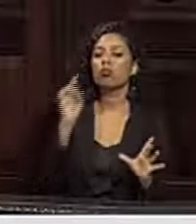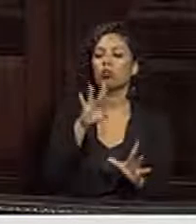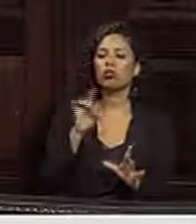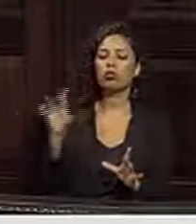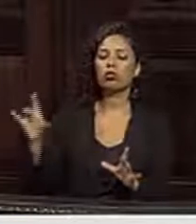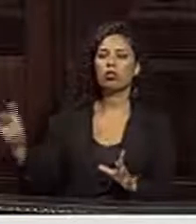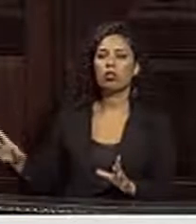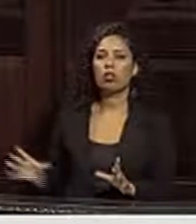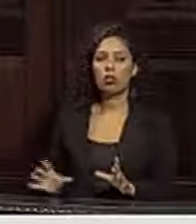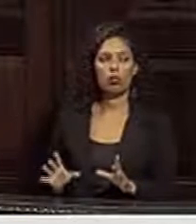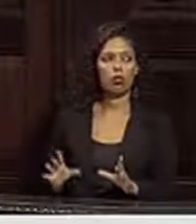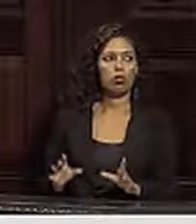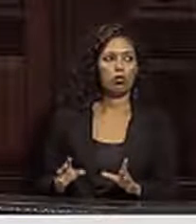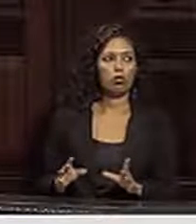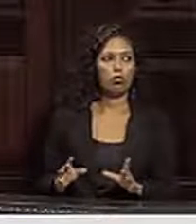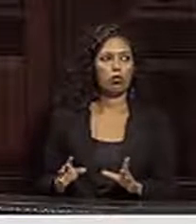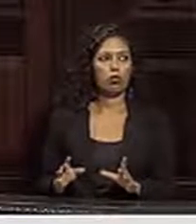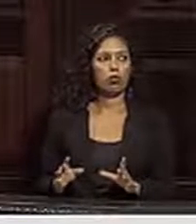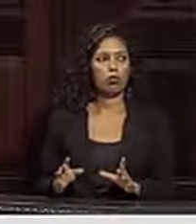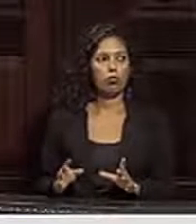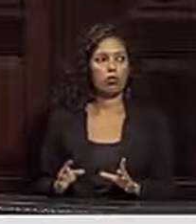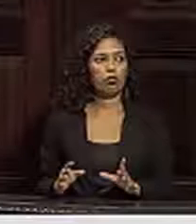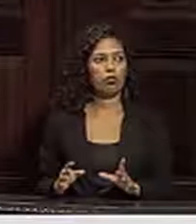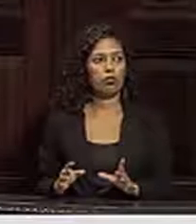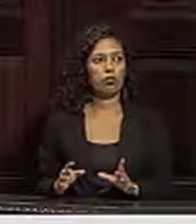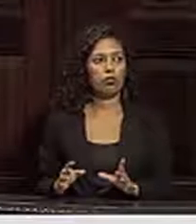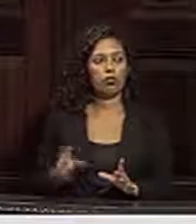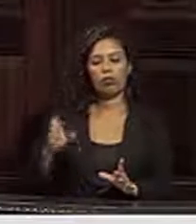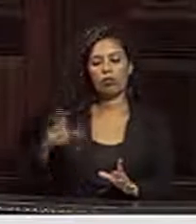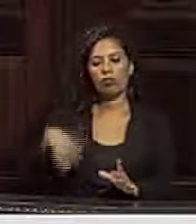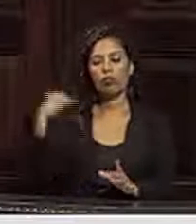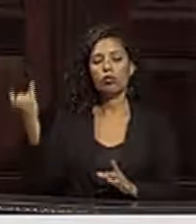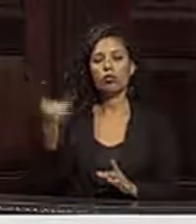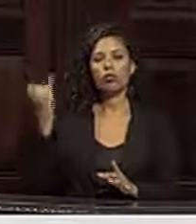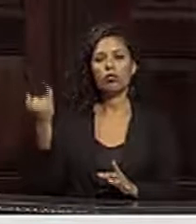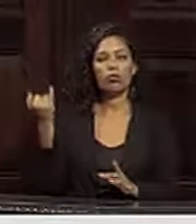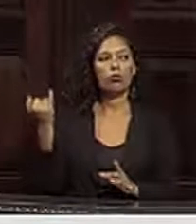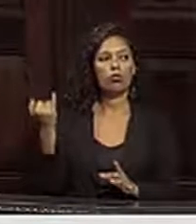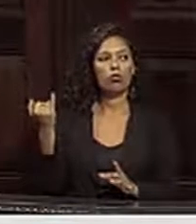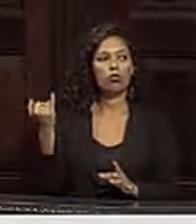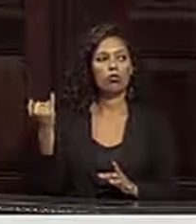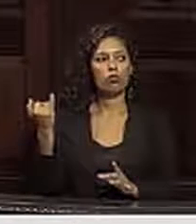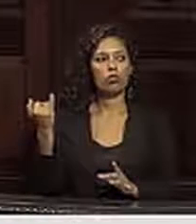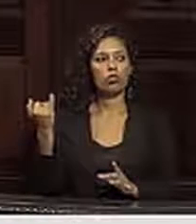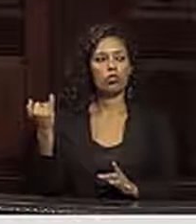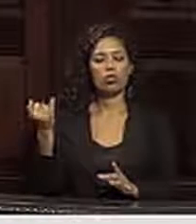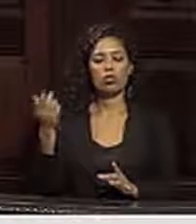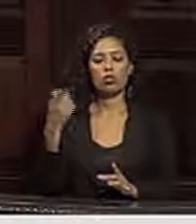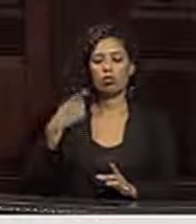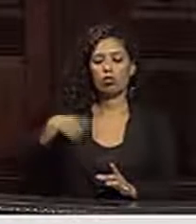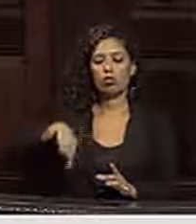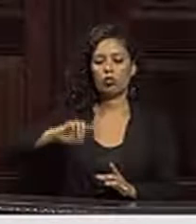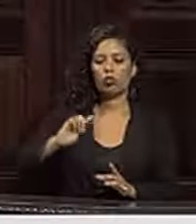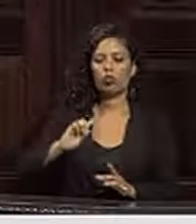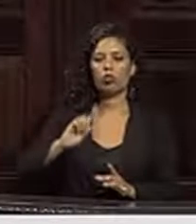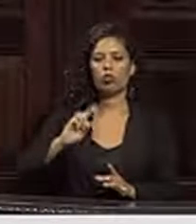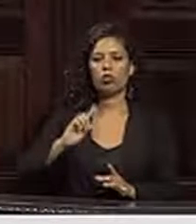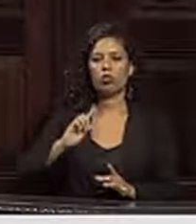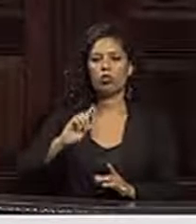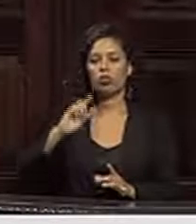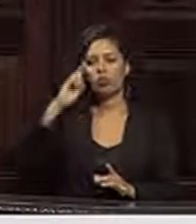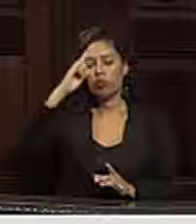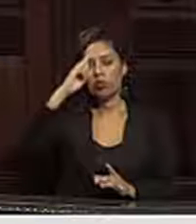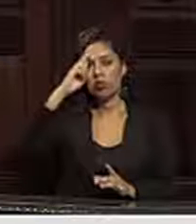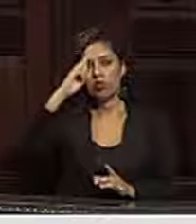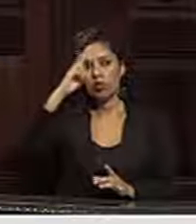sendo colocados em xeque. E é importante que, para a gente defender o nosso ponto de